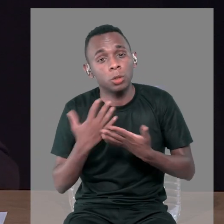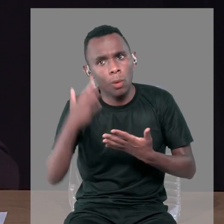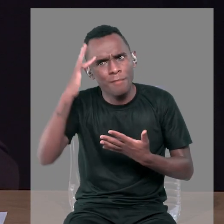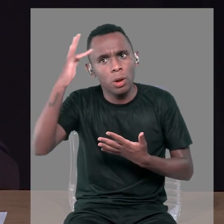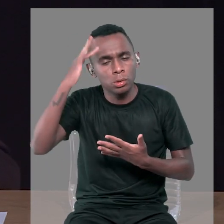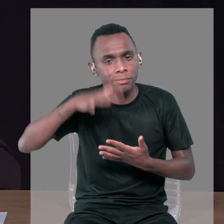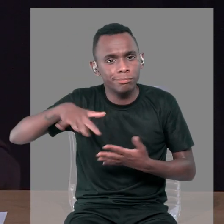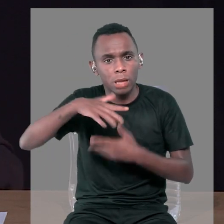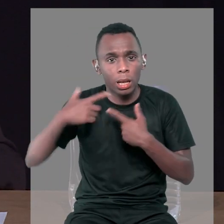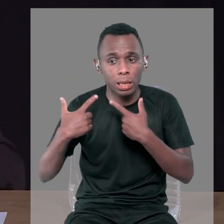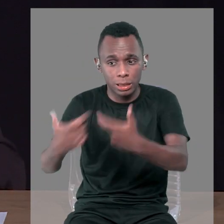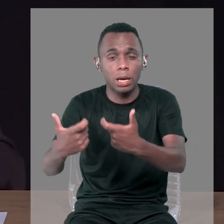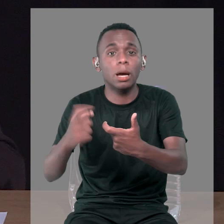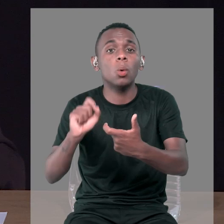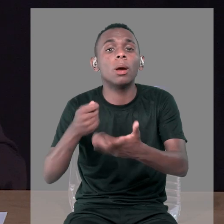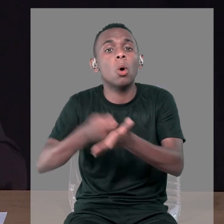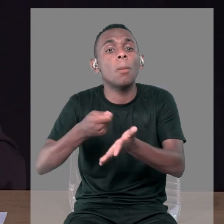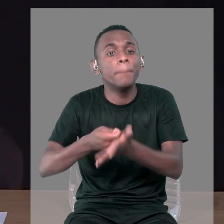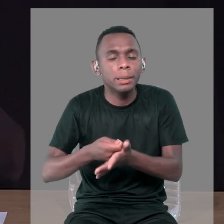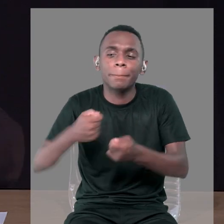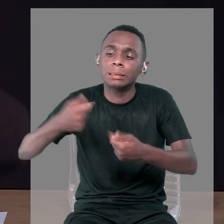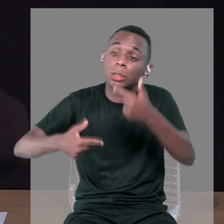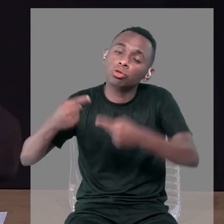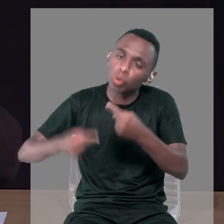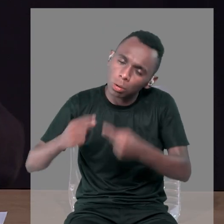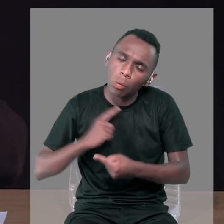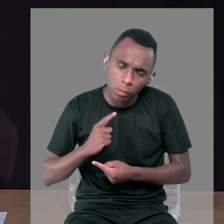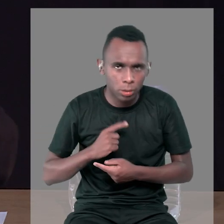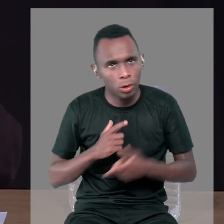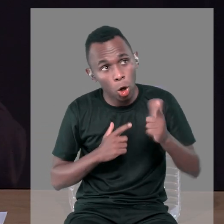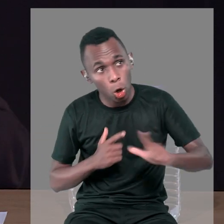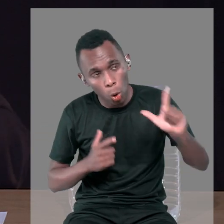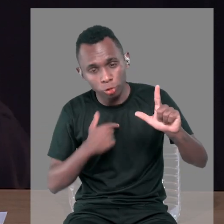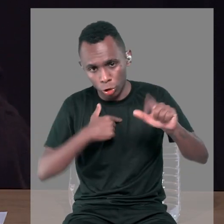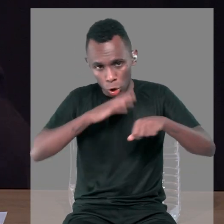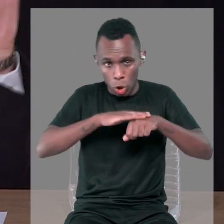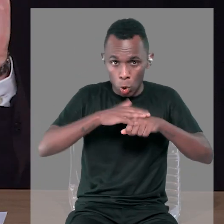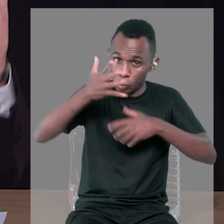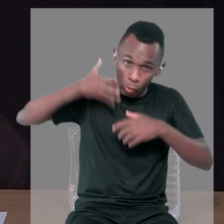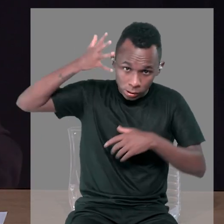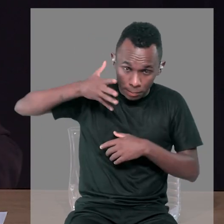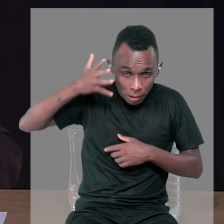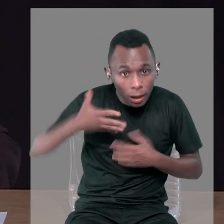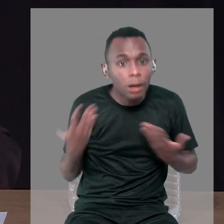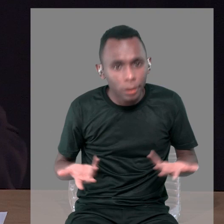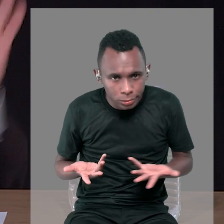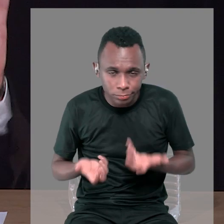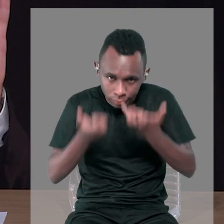guerra, ela se obriga a esse debate. Claro que aqui eu estou tomando posição, aquela posição que pode